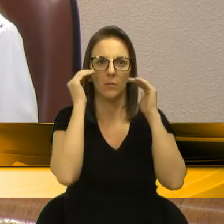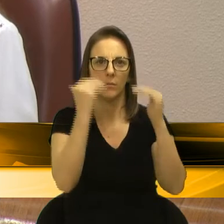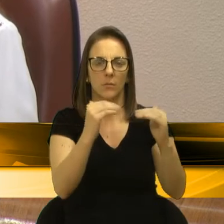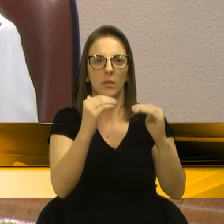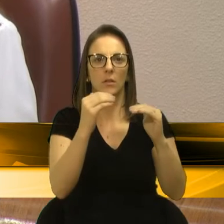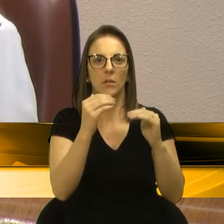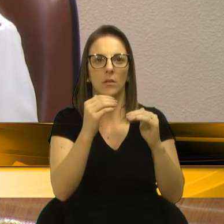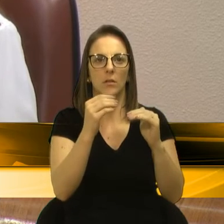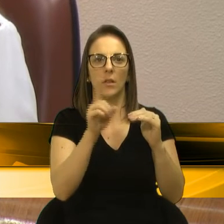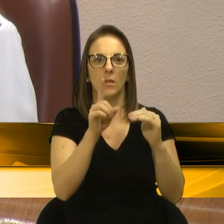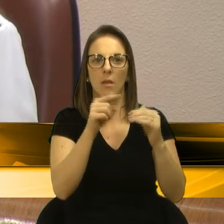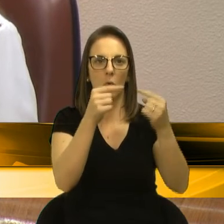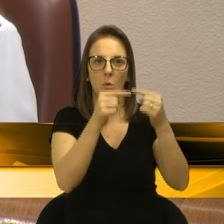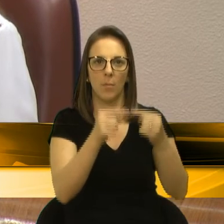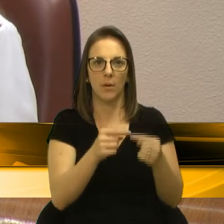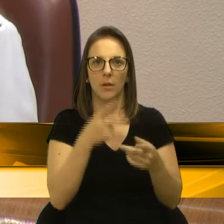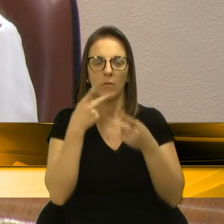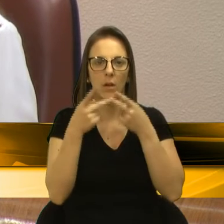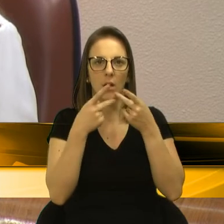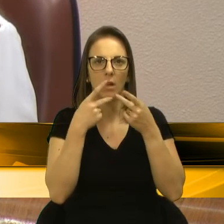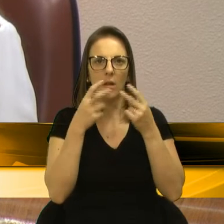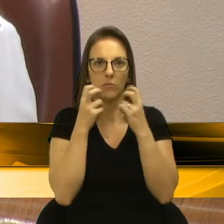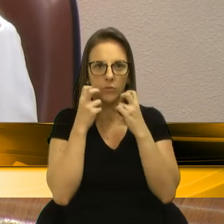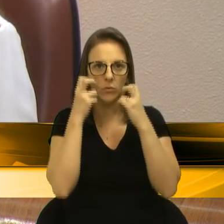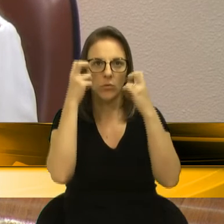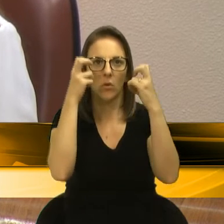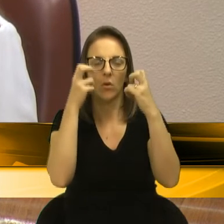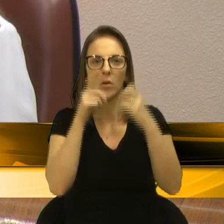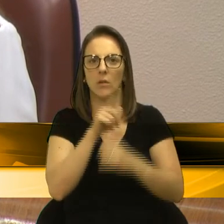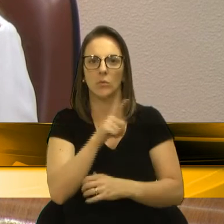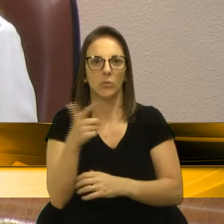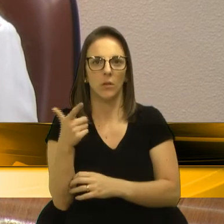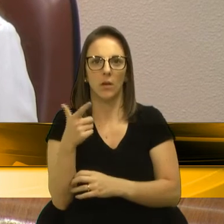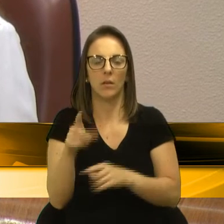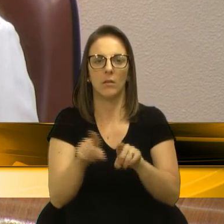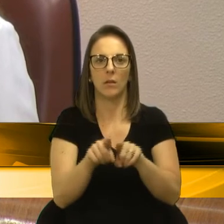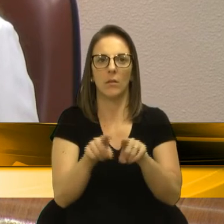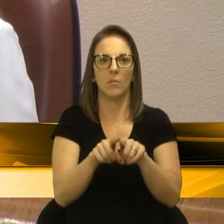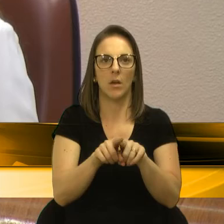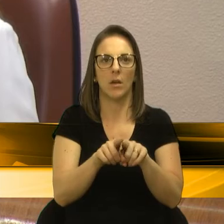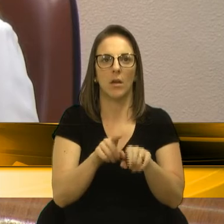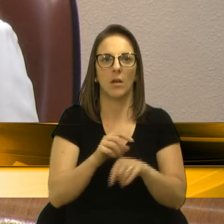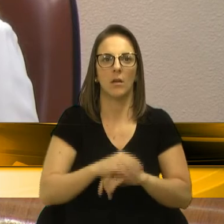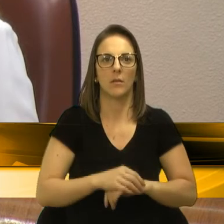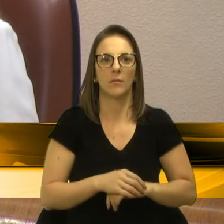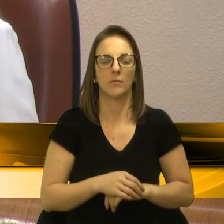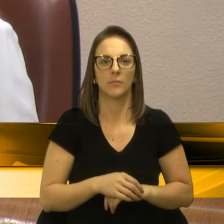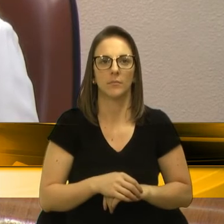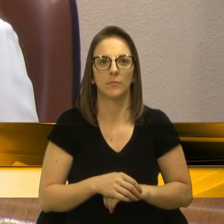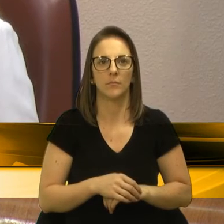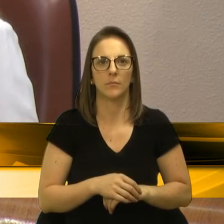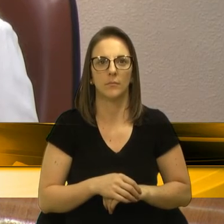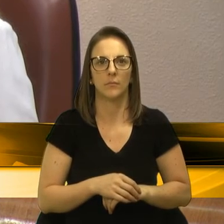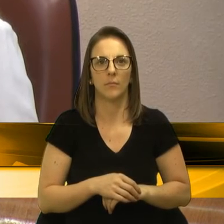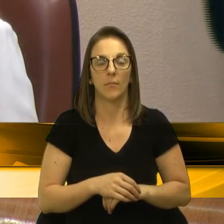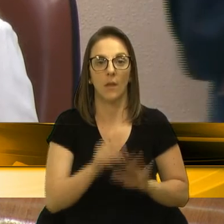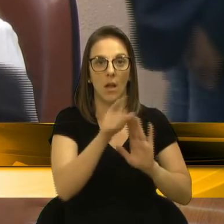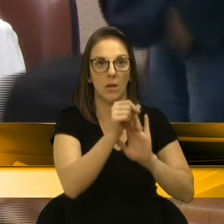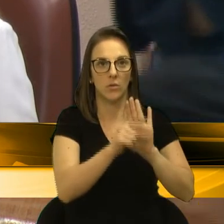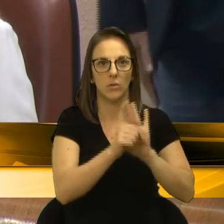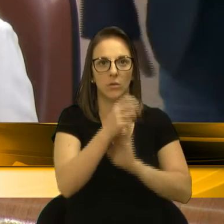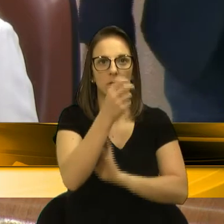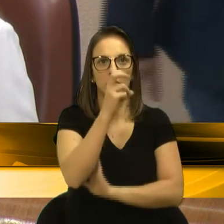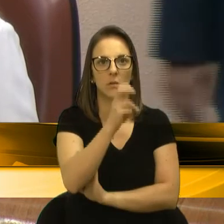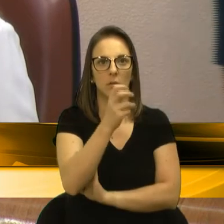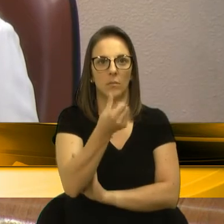defesa. Constrangimento ilegal inexistente e desprovimento do reclamo. Nos termos do artigo 569 do Código